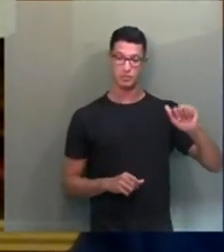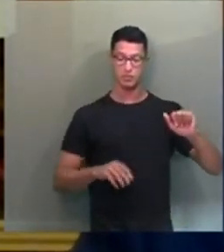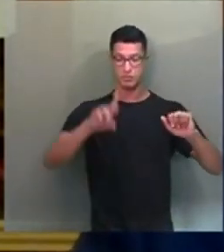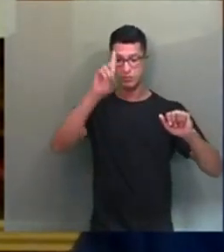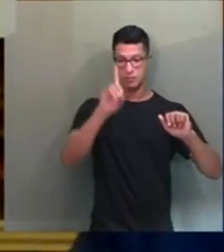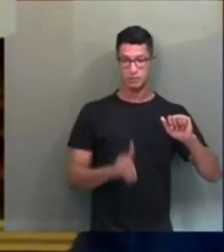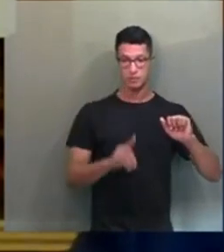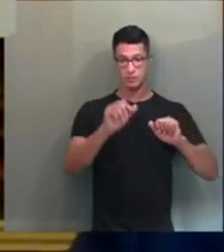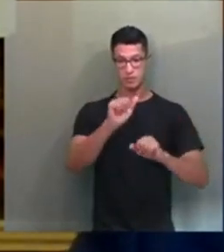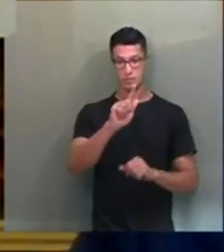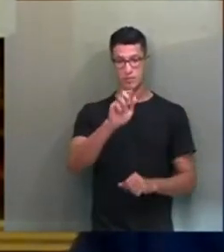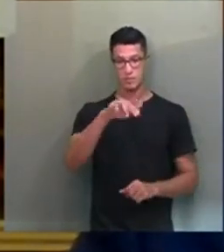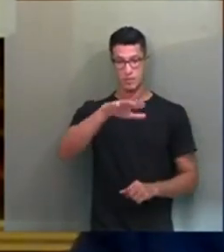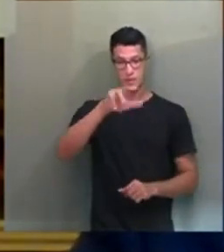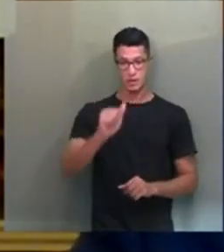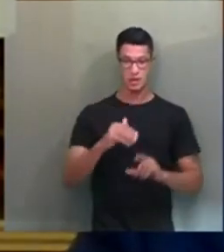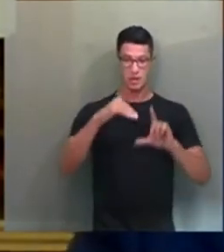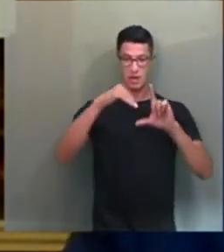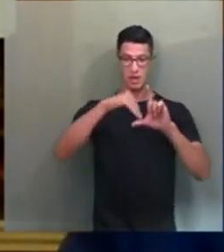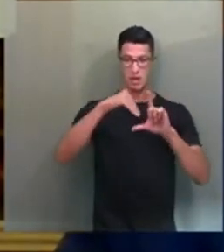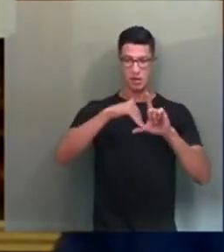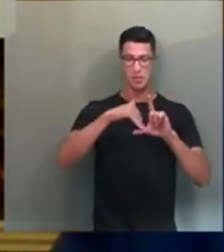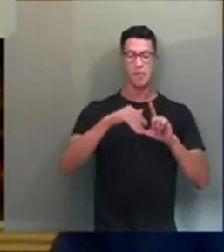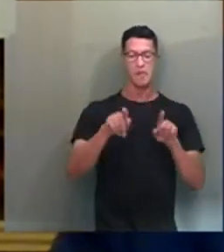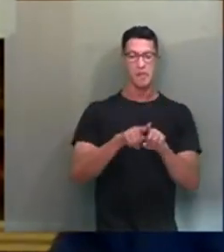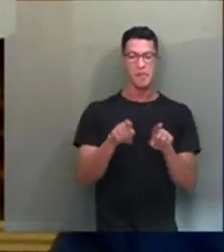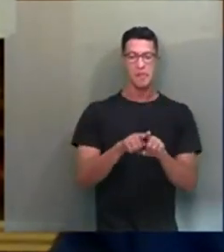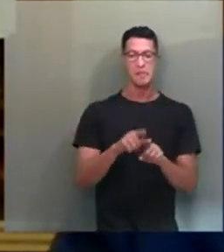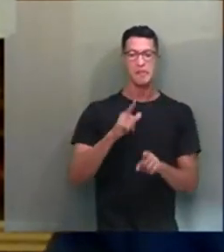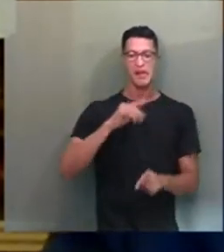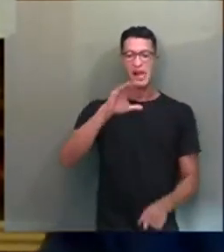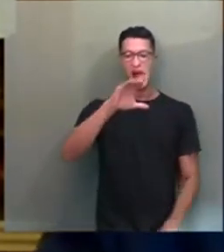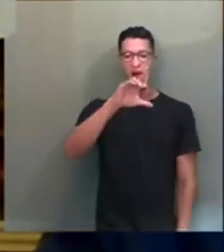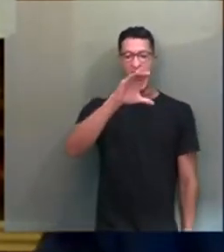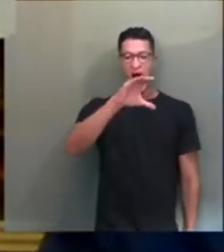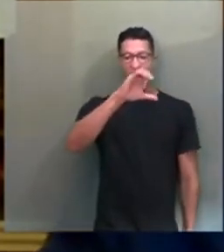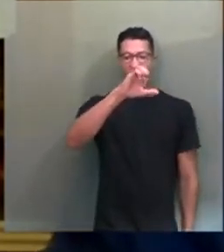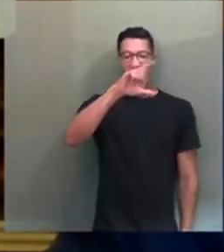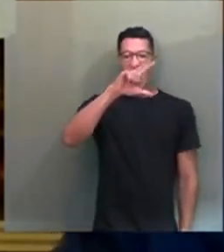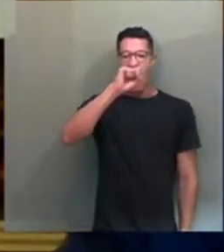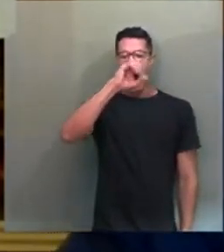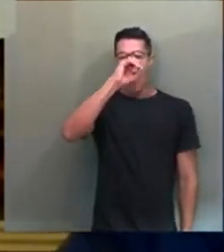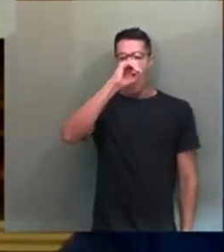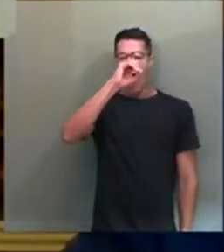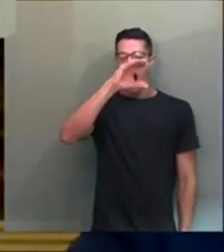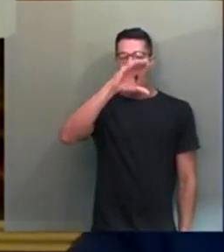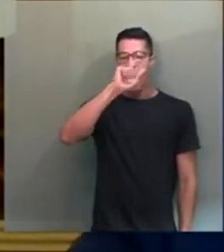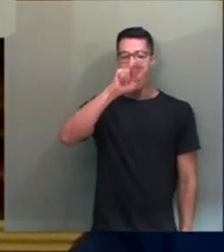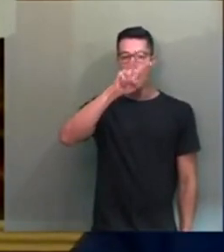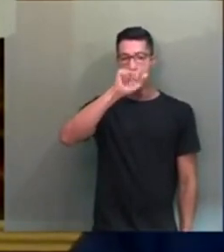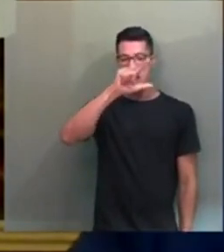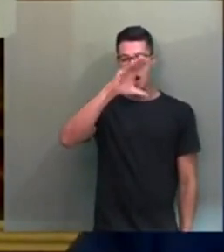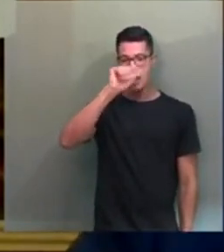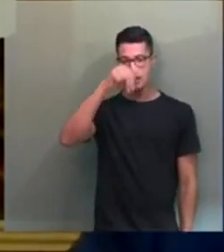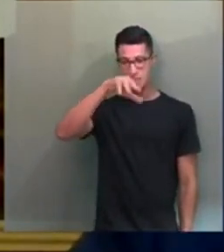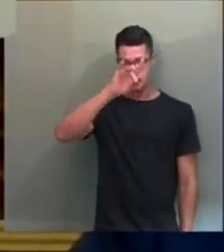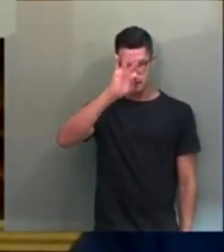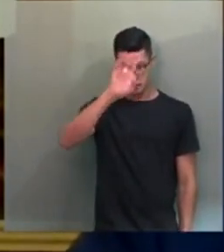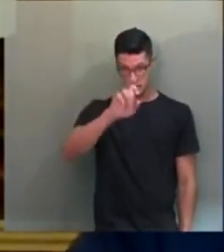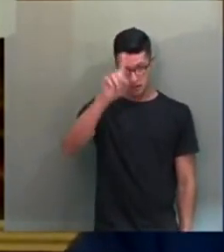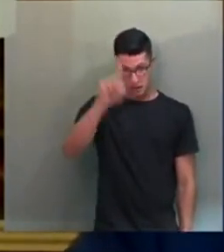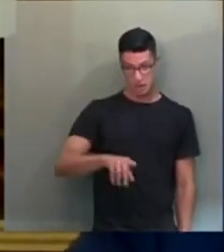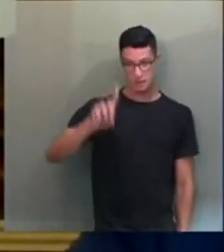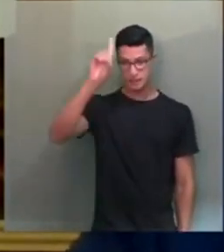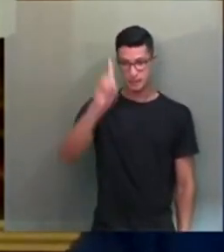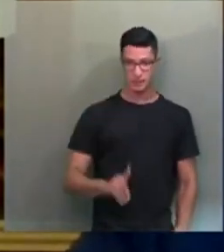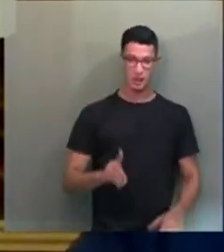da Agência Senado, e também o Celso Cavalcante de Melo Júnior, que é o diretor